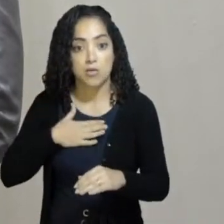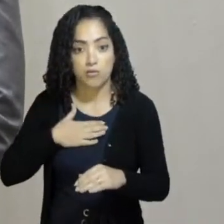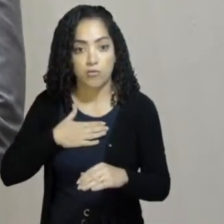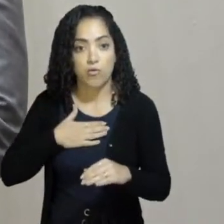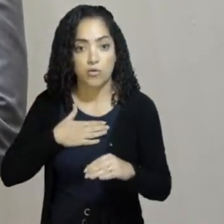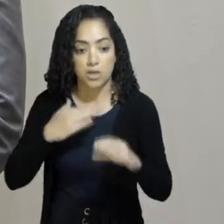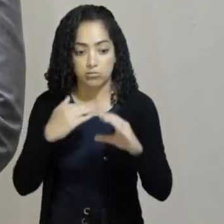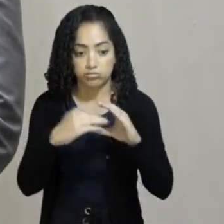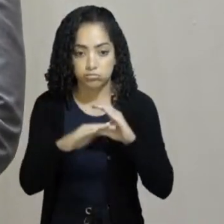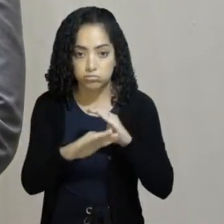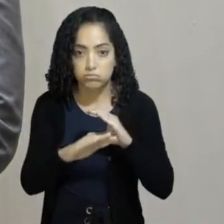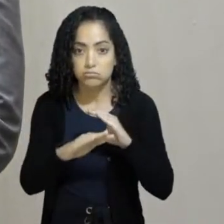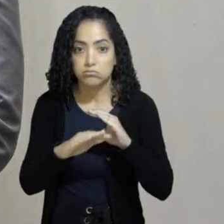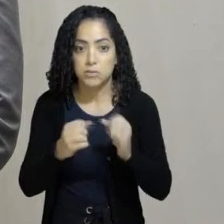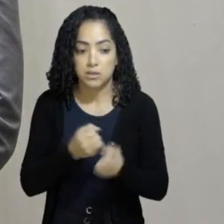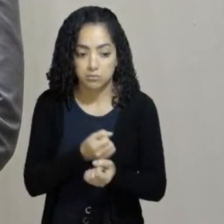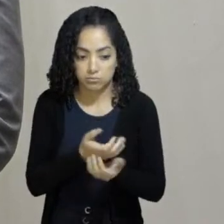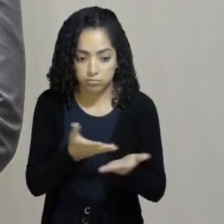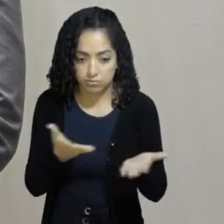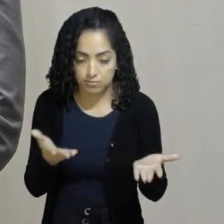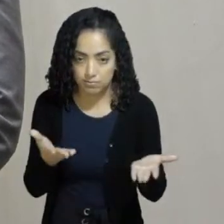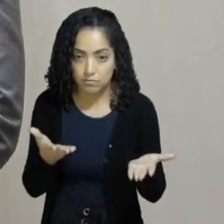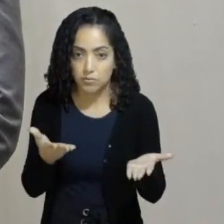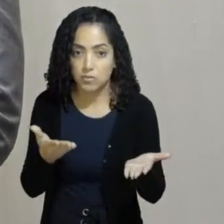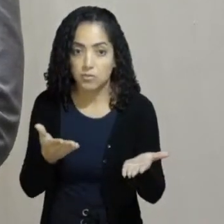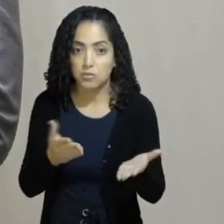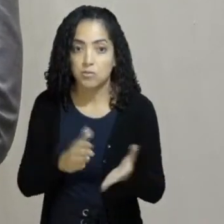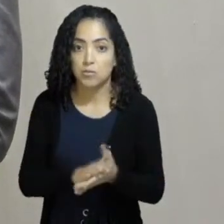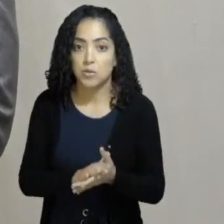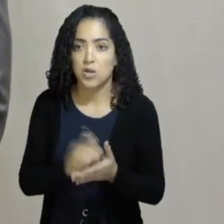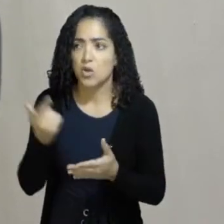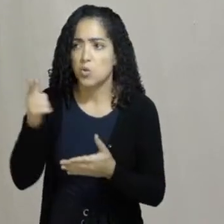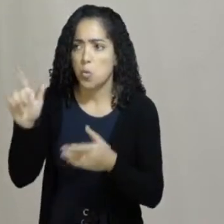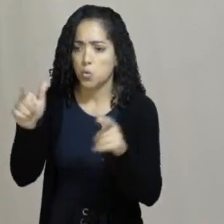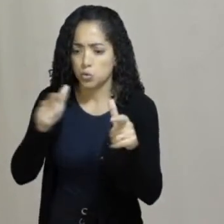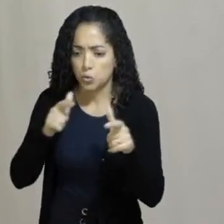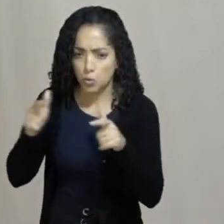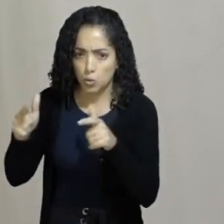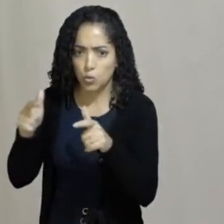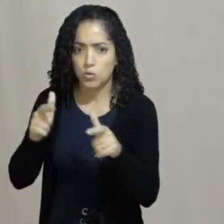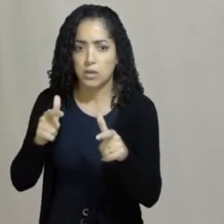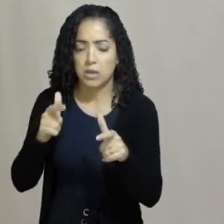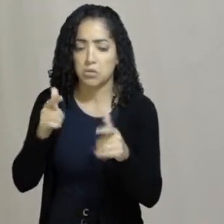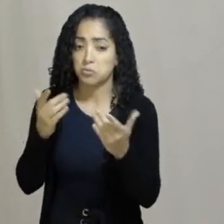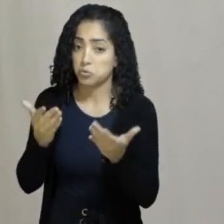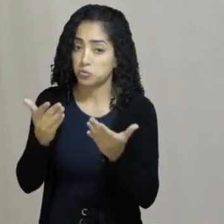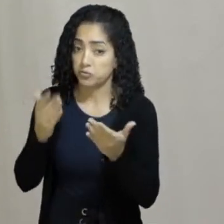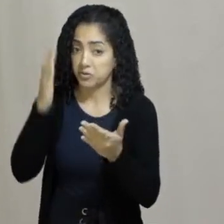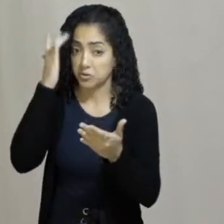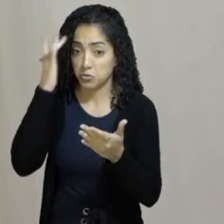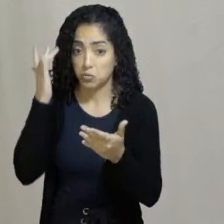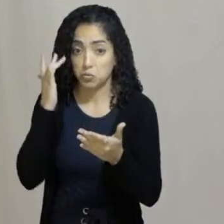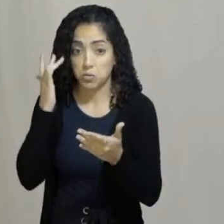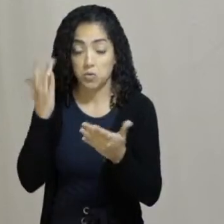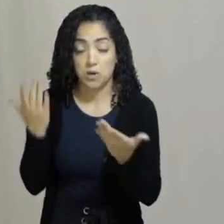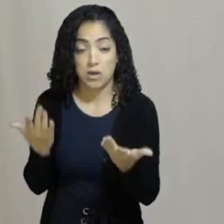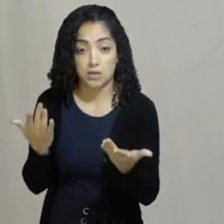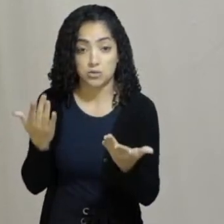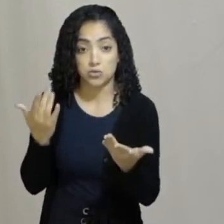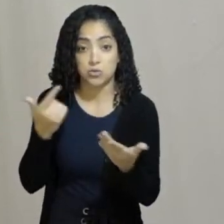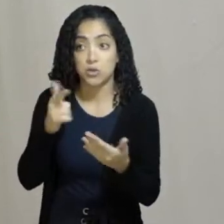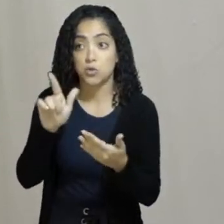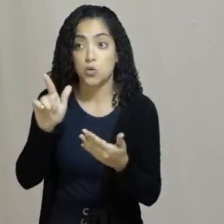porque eu duvido que em outro lugar do Brasil duvido muito em outro lugar do Brasil